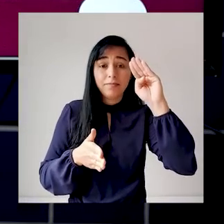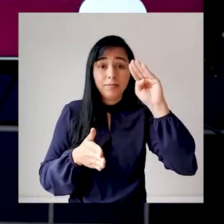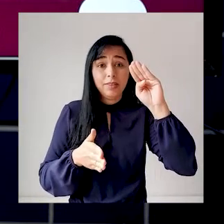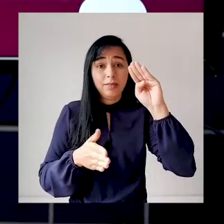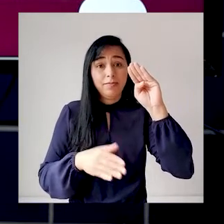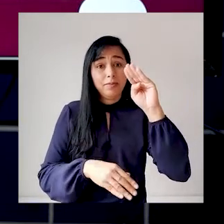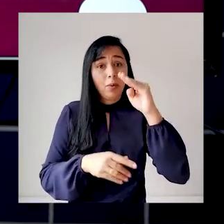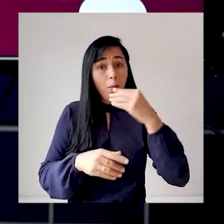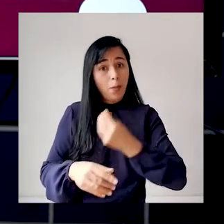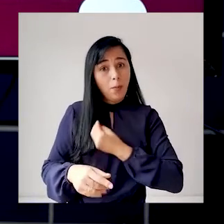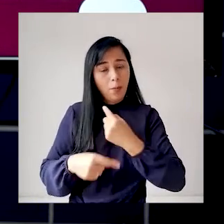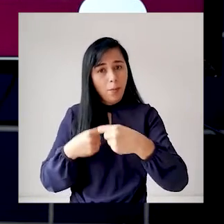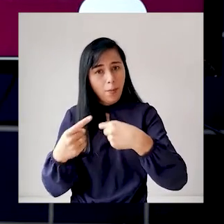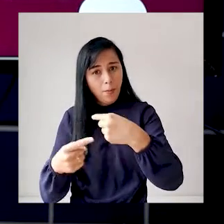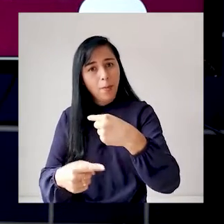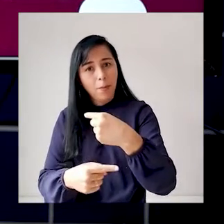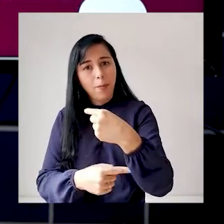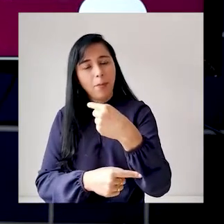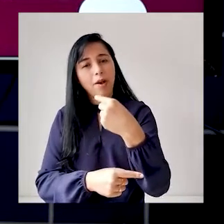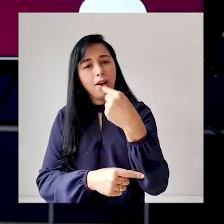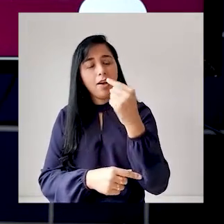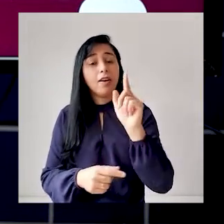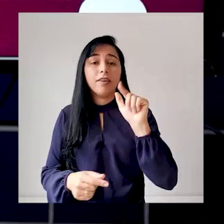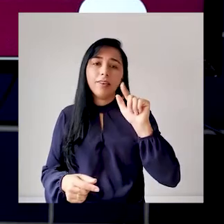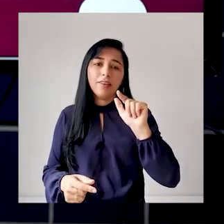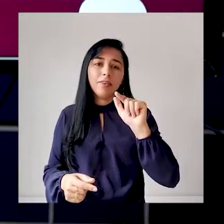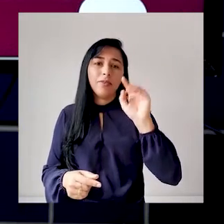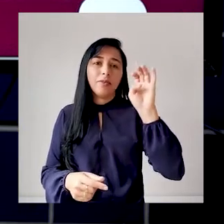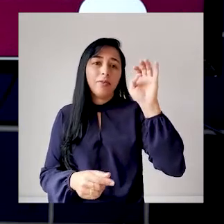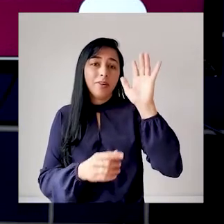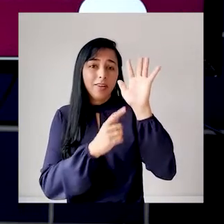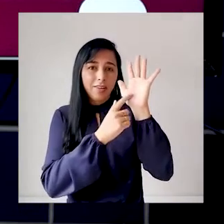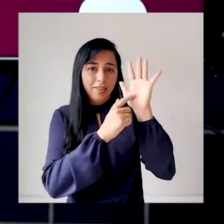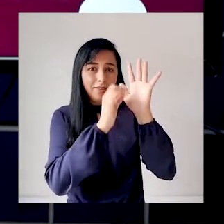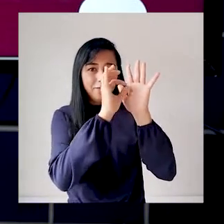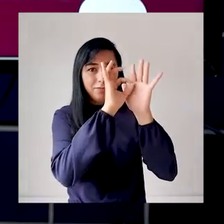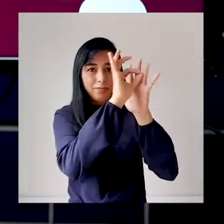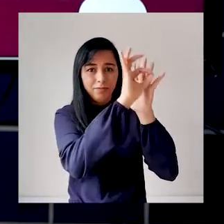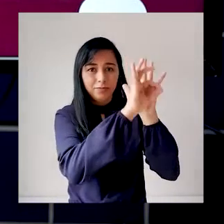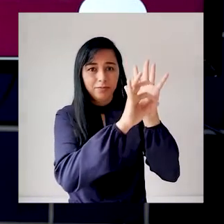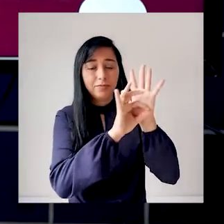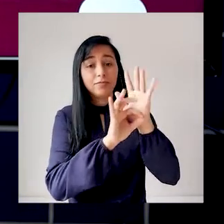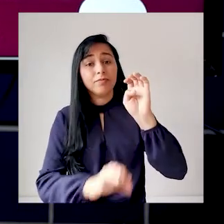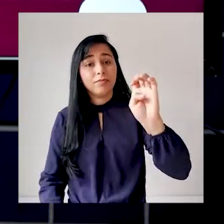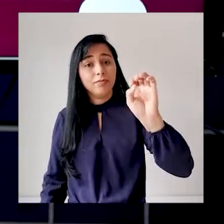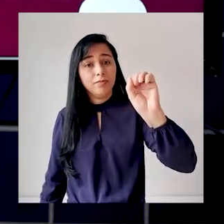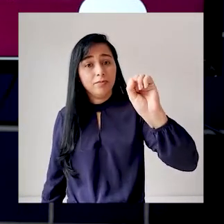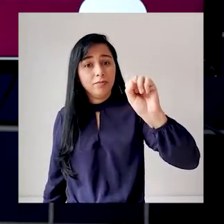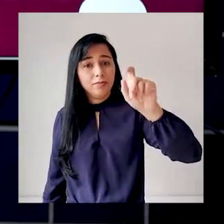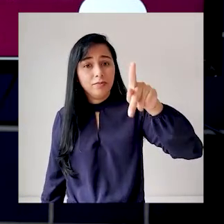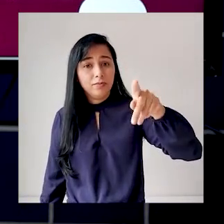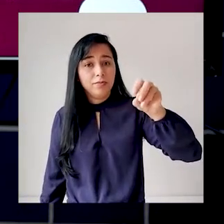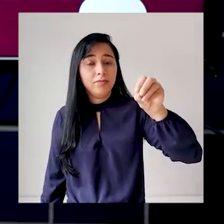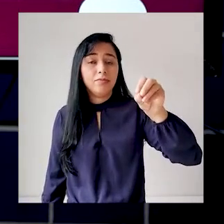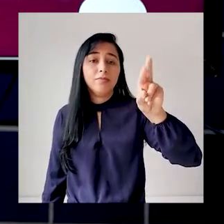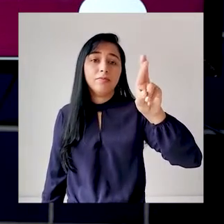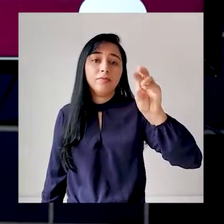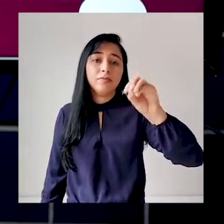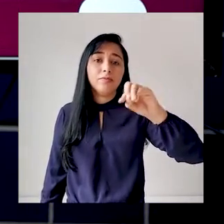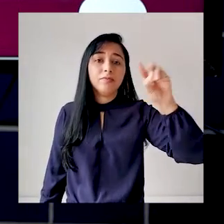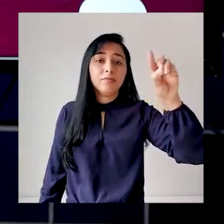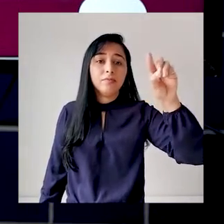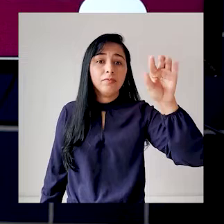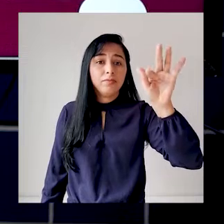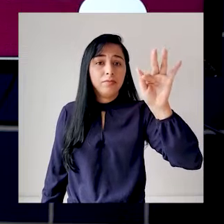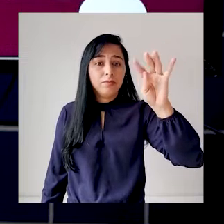dessas pteridófitas é o esporófito. Essas plantas são bem